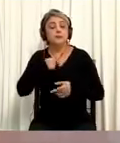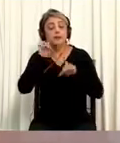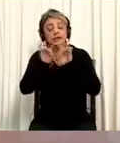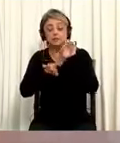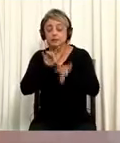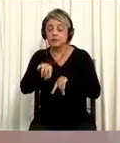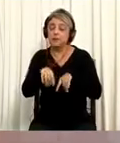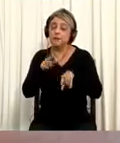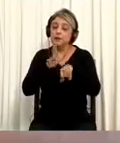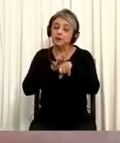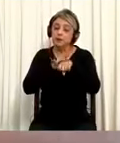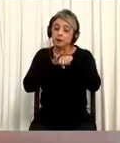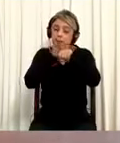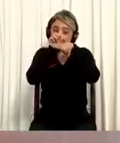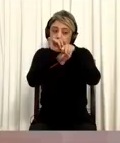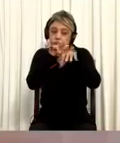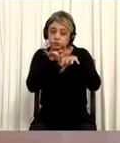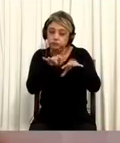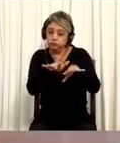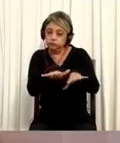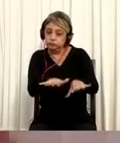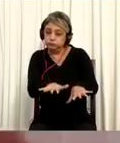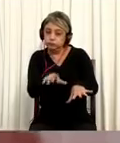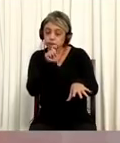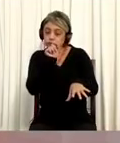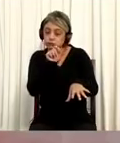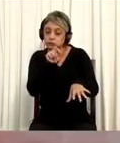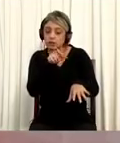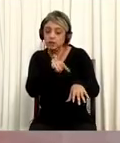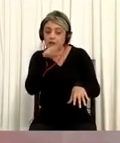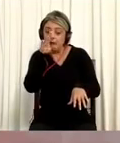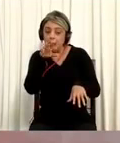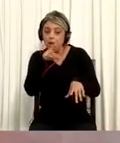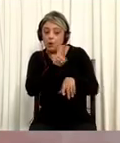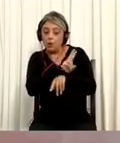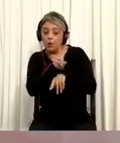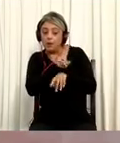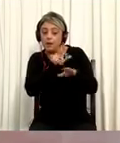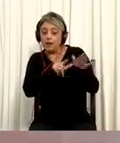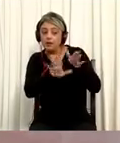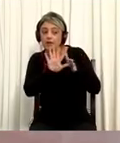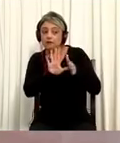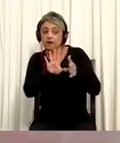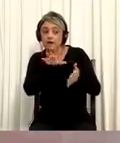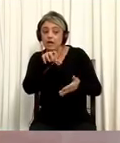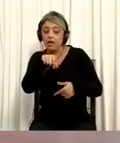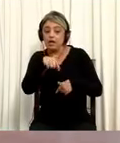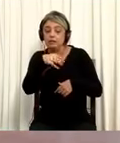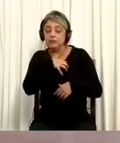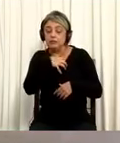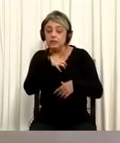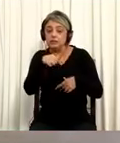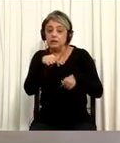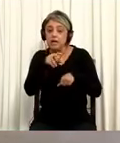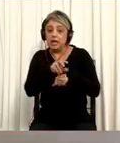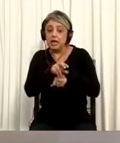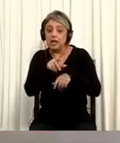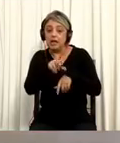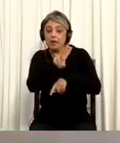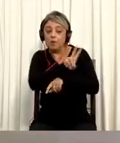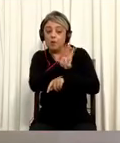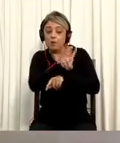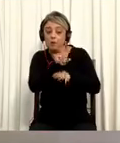especialmente nesse momento de pandemia, para que nós possamos preservar vidas. O centro, nesse momento, é a